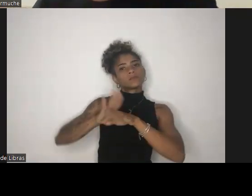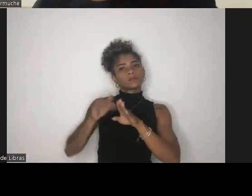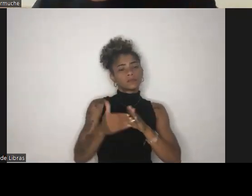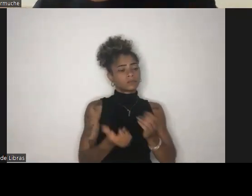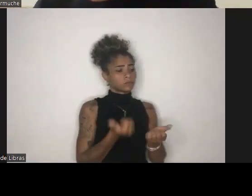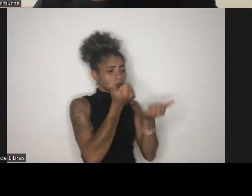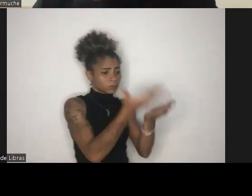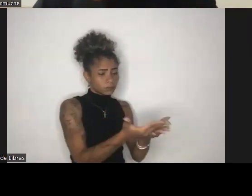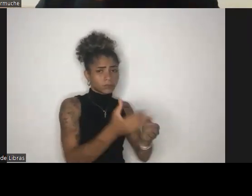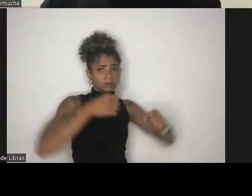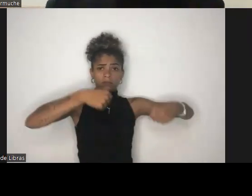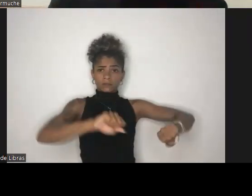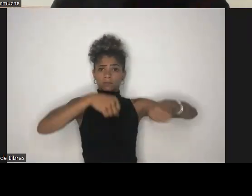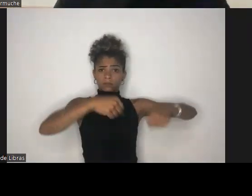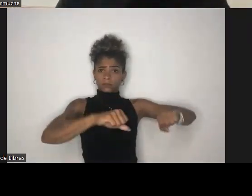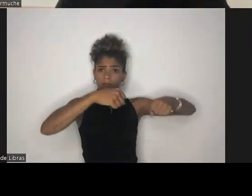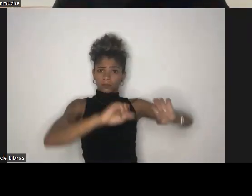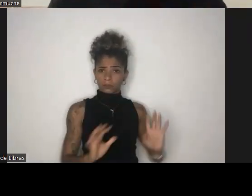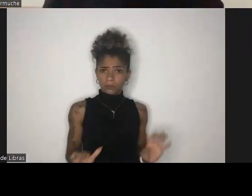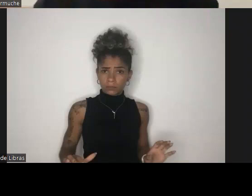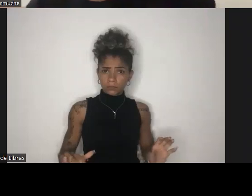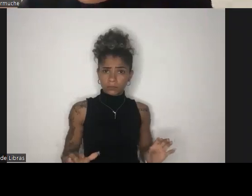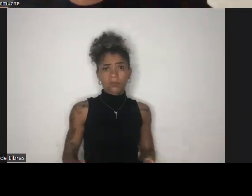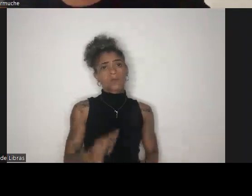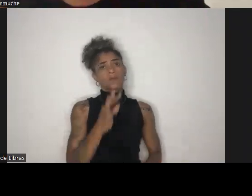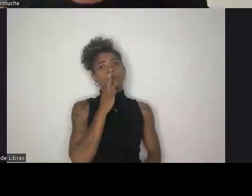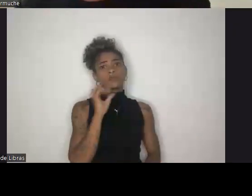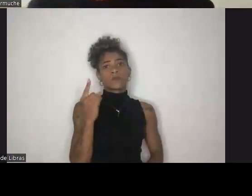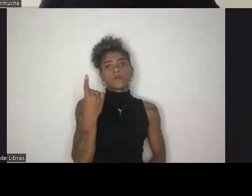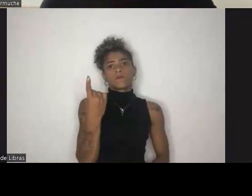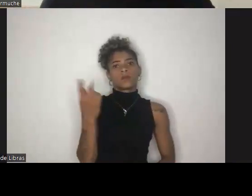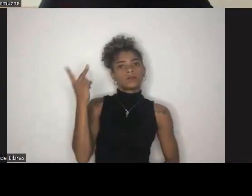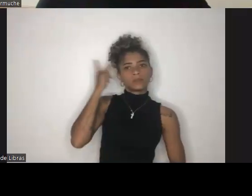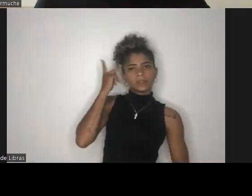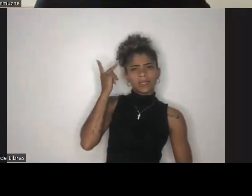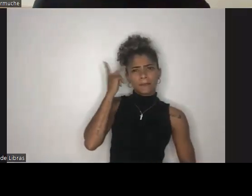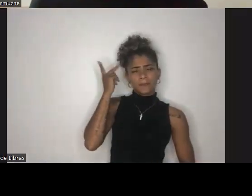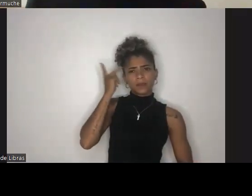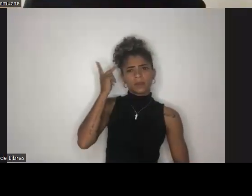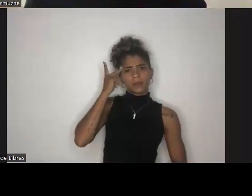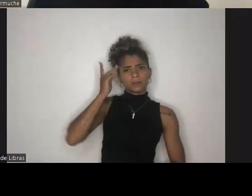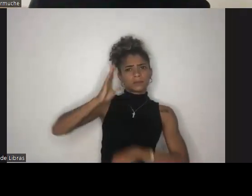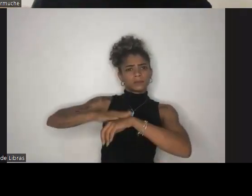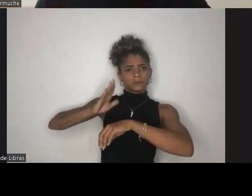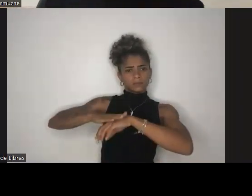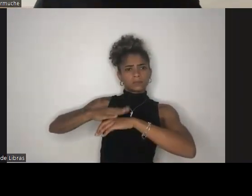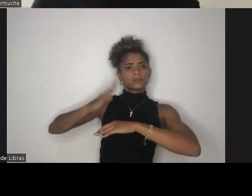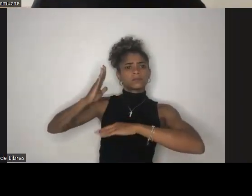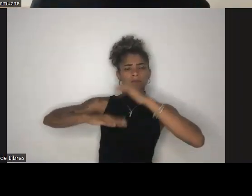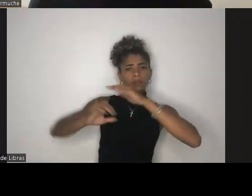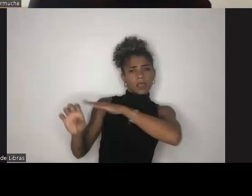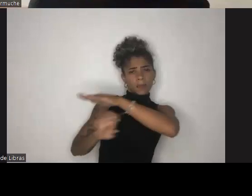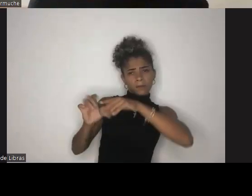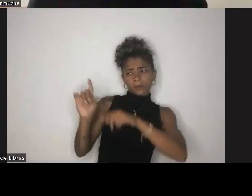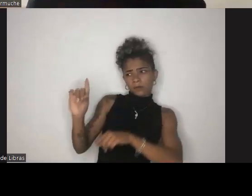motoboys E então eu conheci uma Startup em São Paulo que tinha acabado de surgir que ela tava com